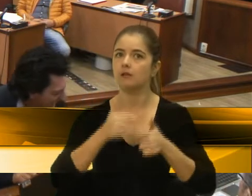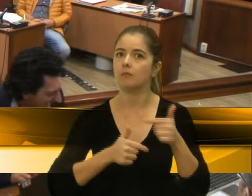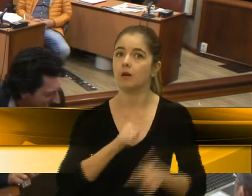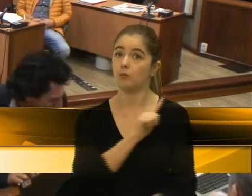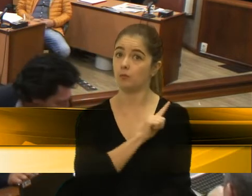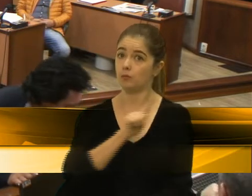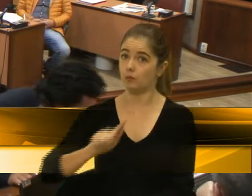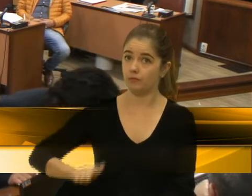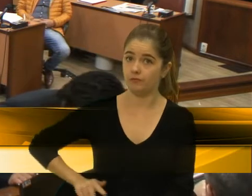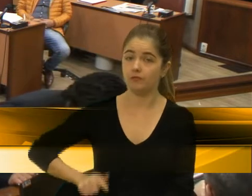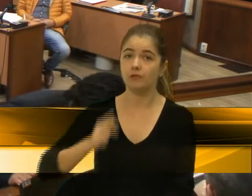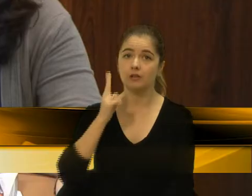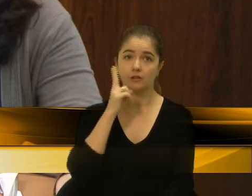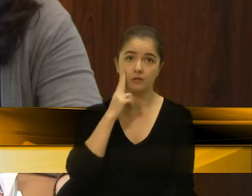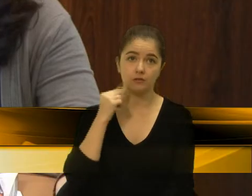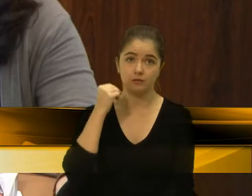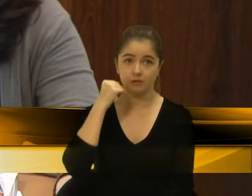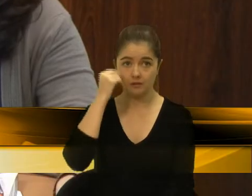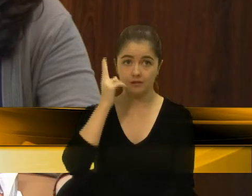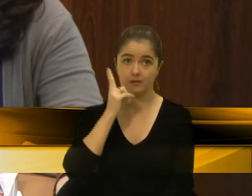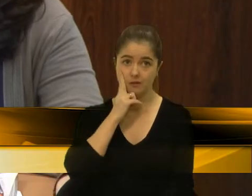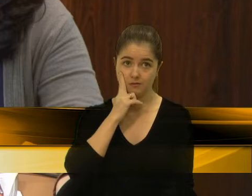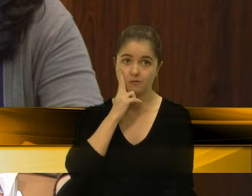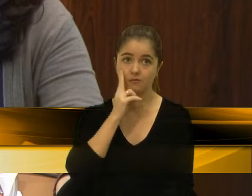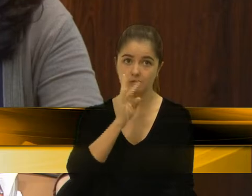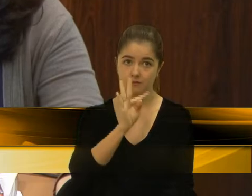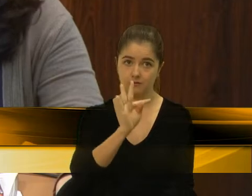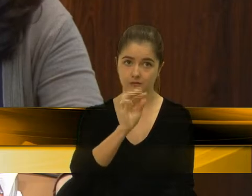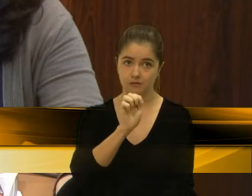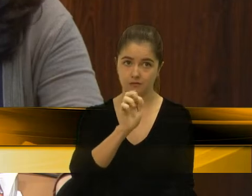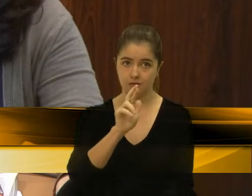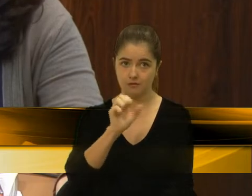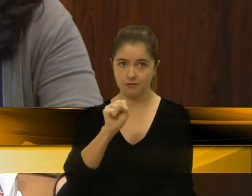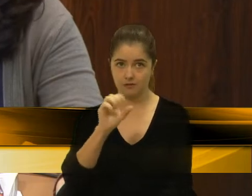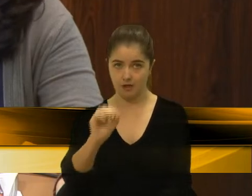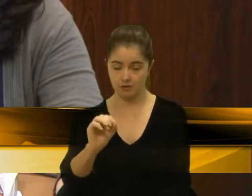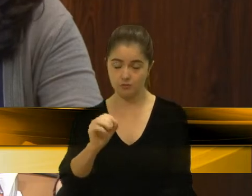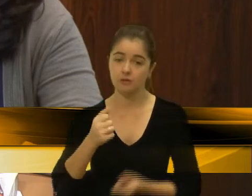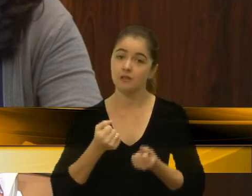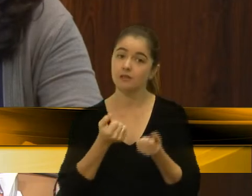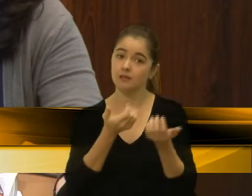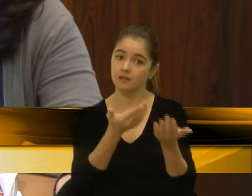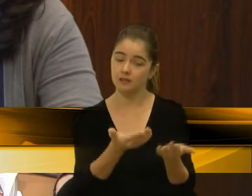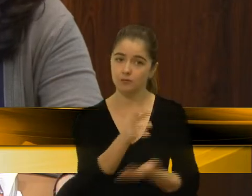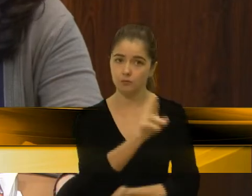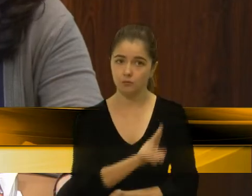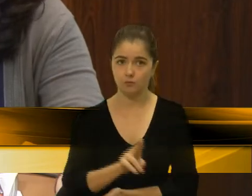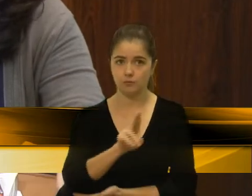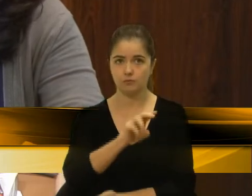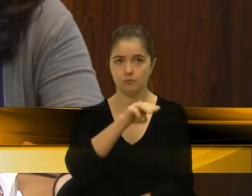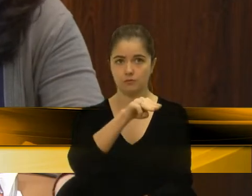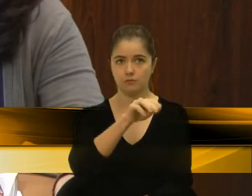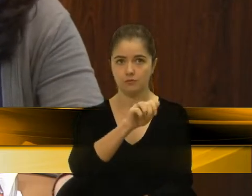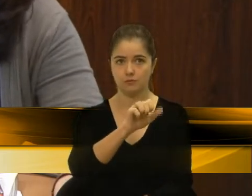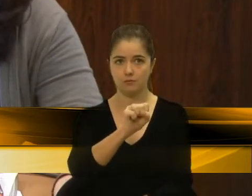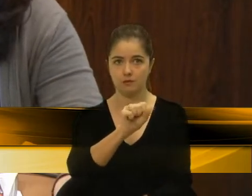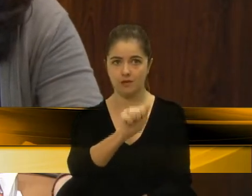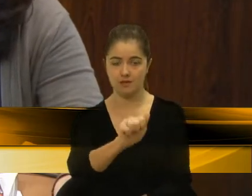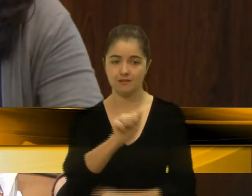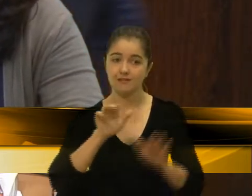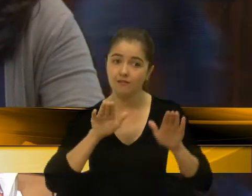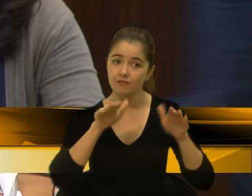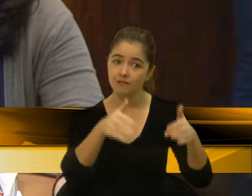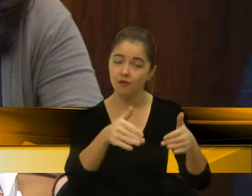governo Tarso, né, que cedeu o uso da Maesa e com a finalidade especial de destinar para a cultura.